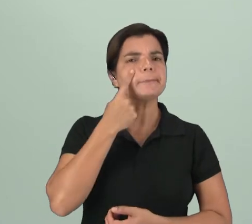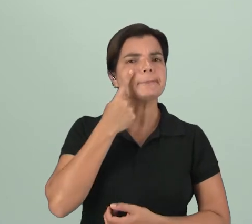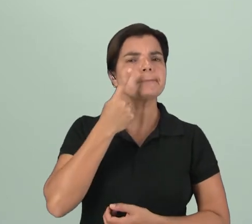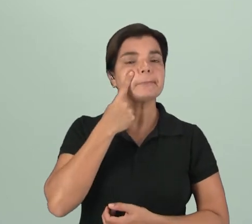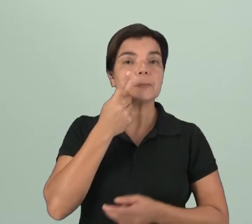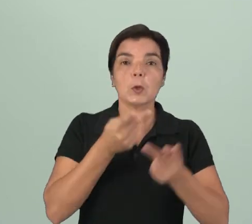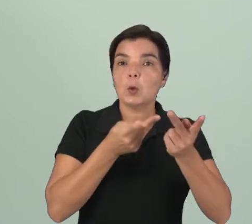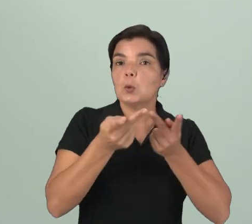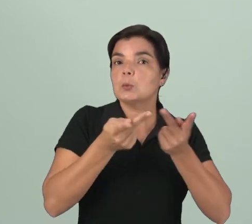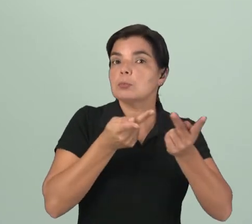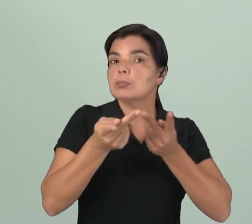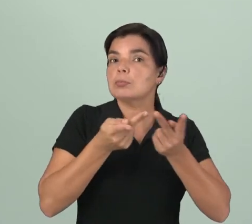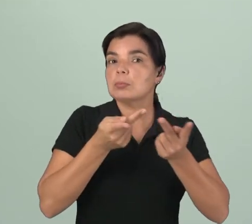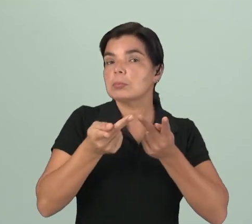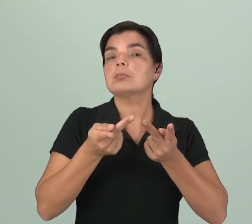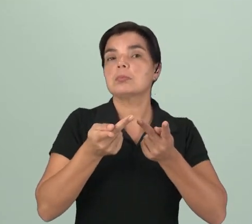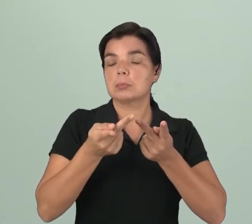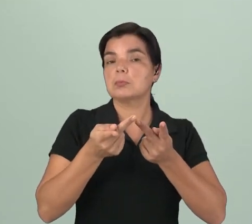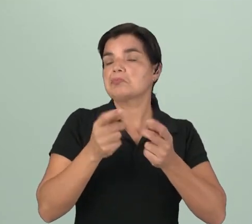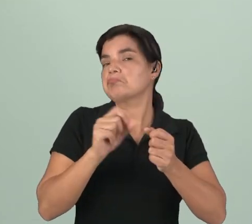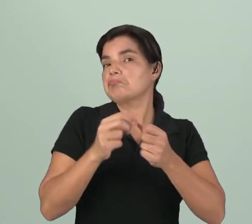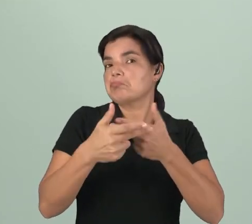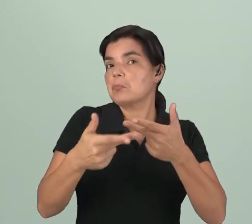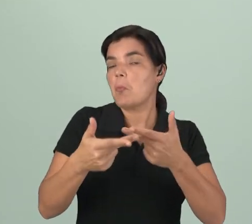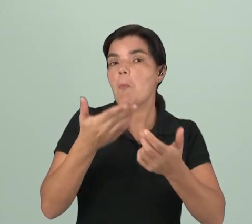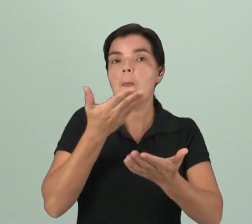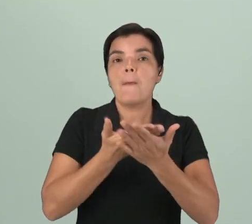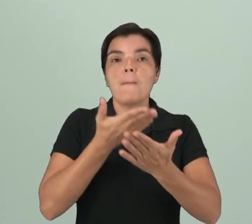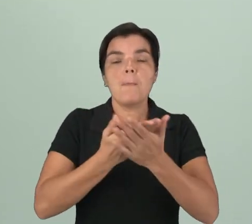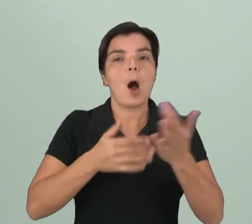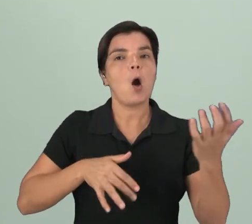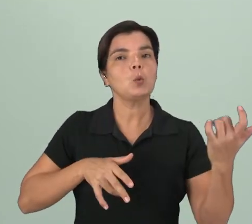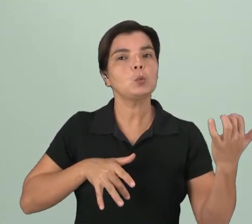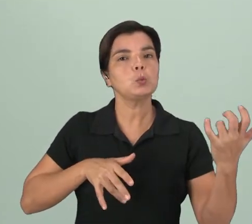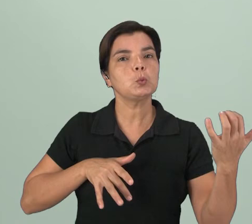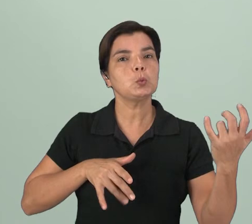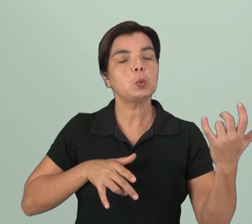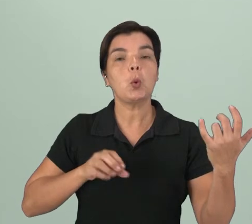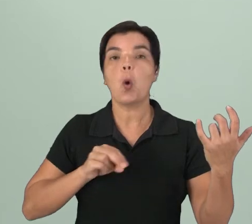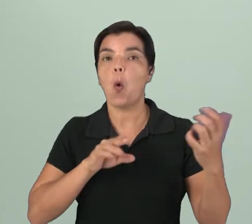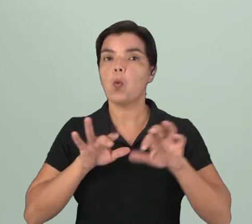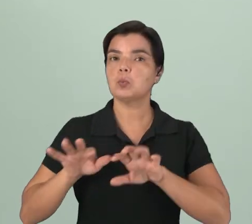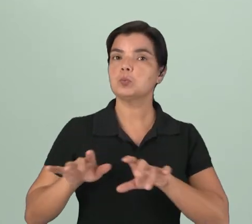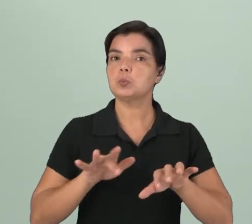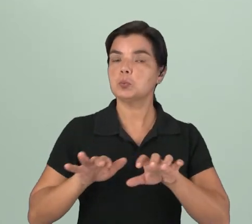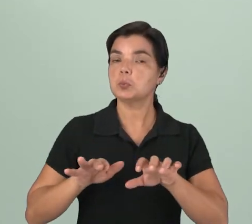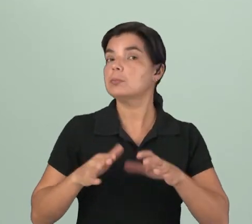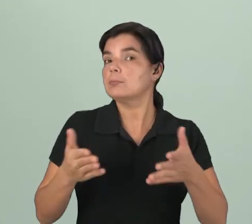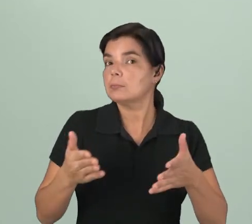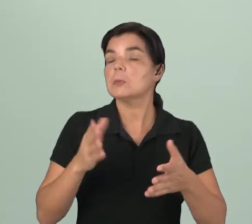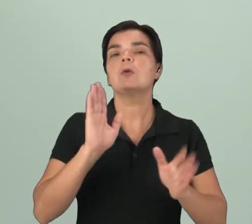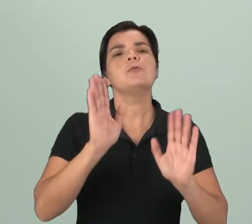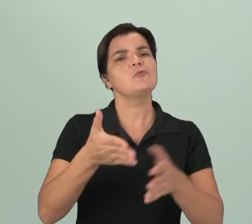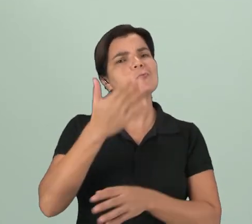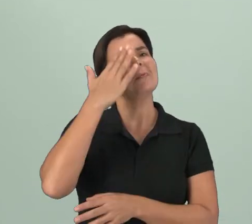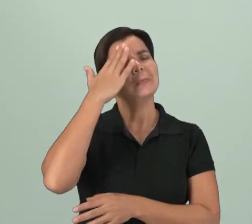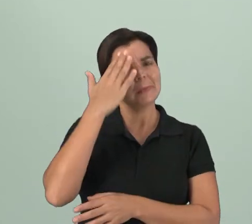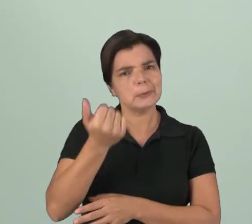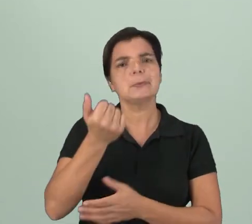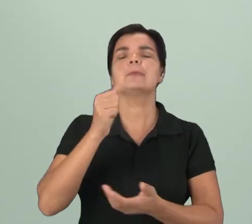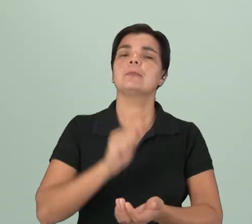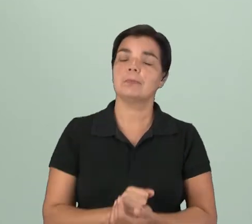estar planejando fazer uma aula de violão, de teclado ou algo do tipo, e você já vai